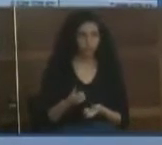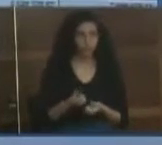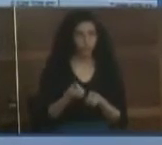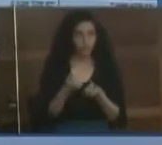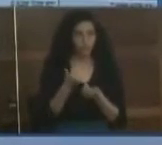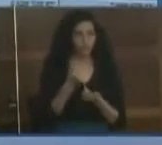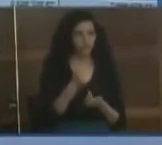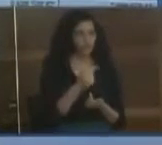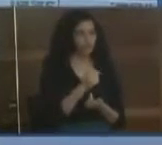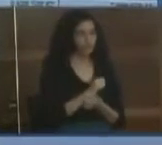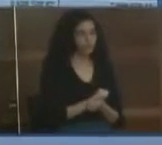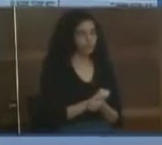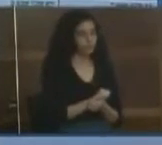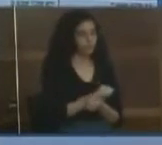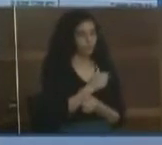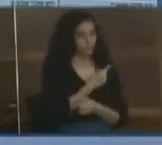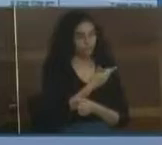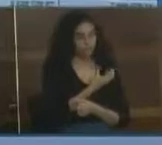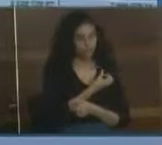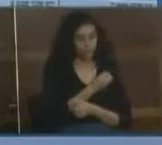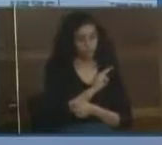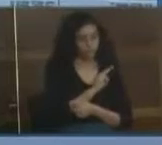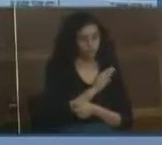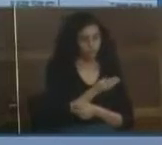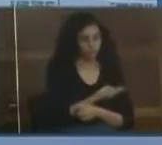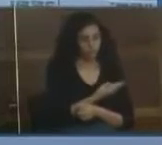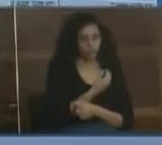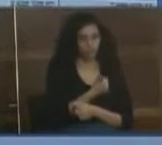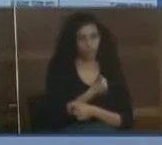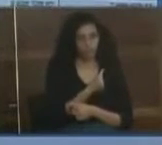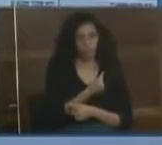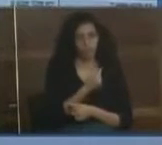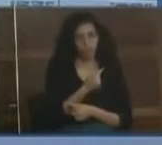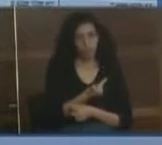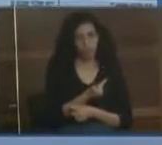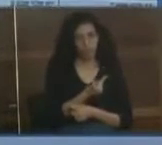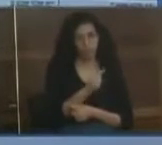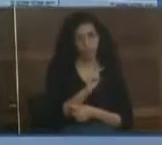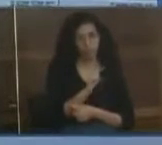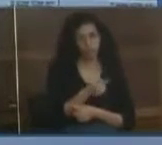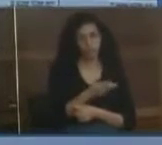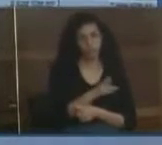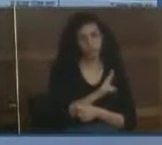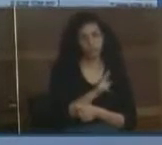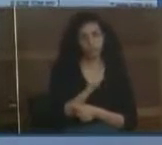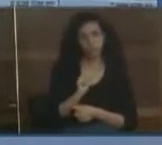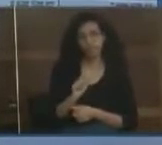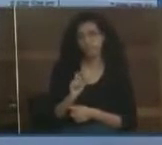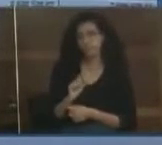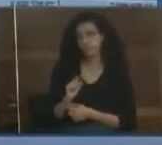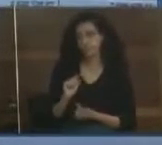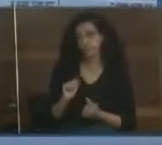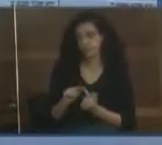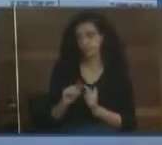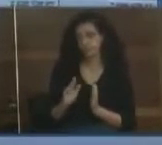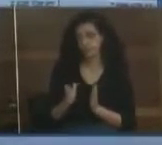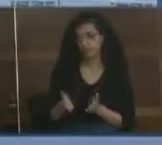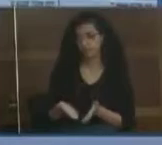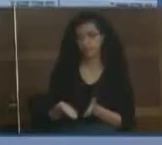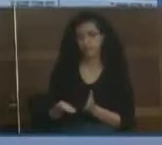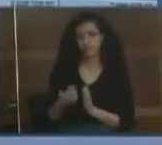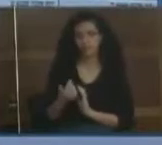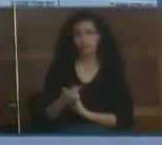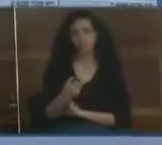despesa orçada atualizada de 26 milhões 117 mil reais despesas empenhadas até o terceiro quadrimestre